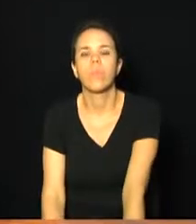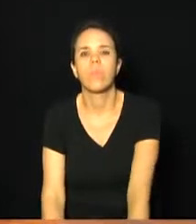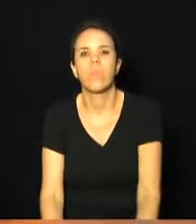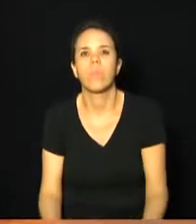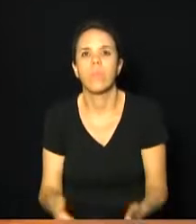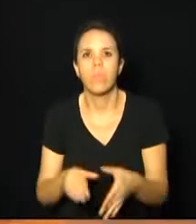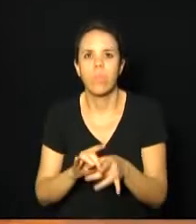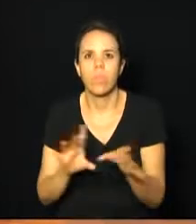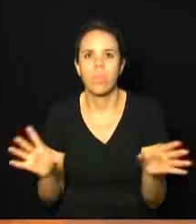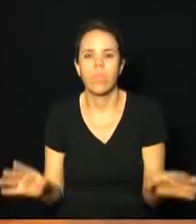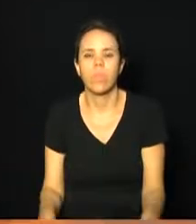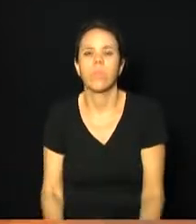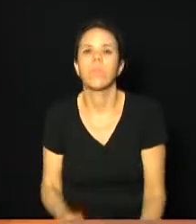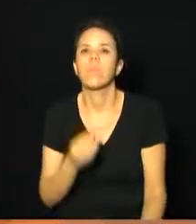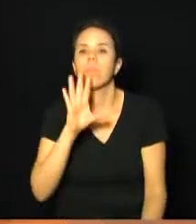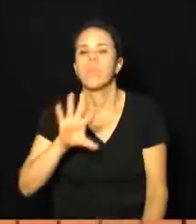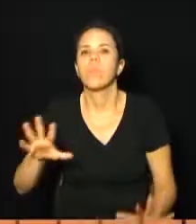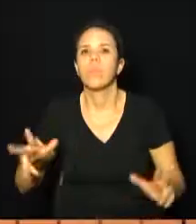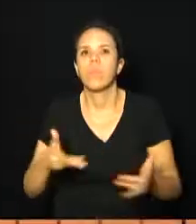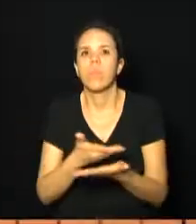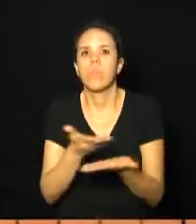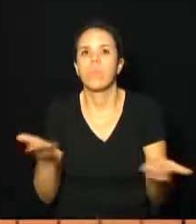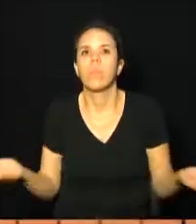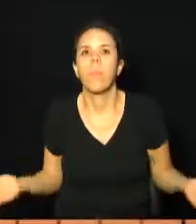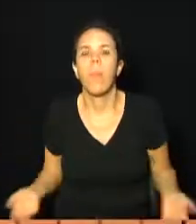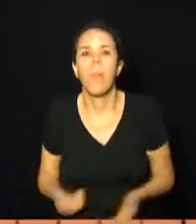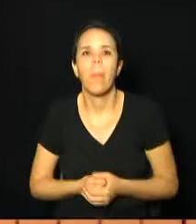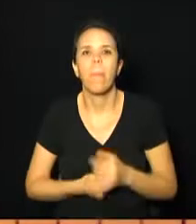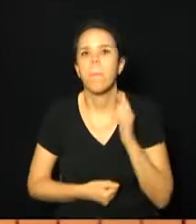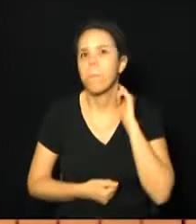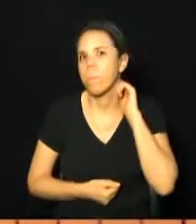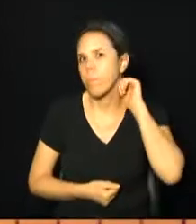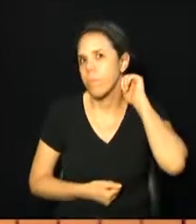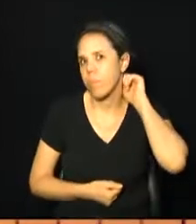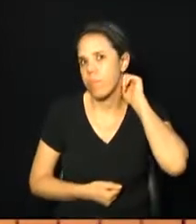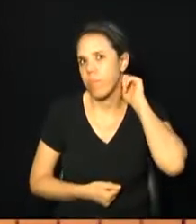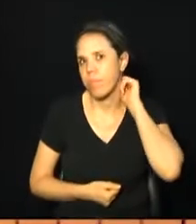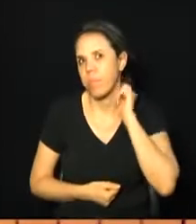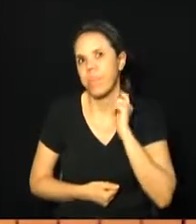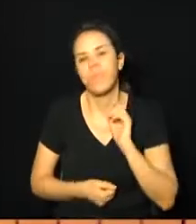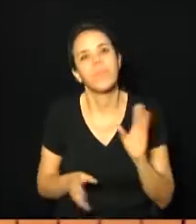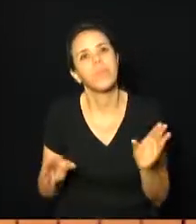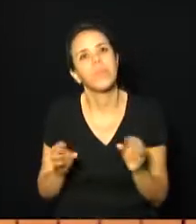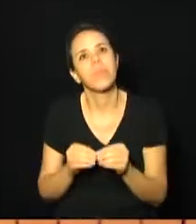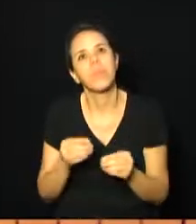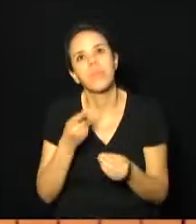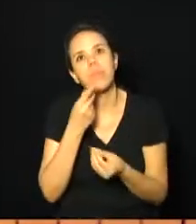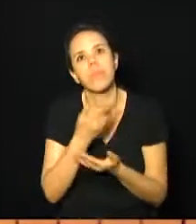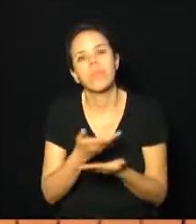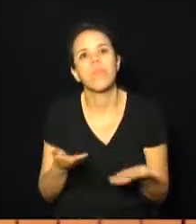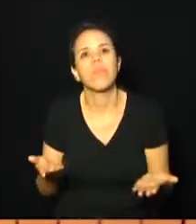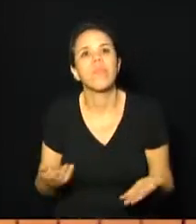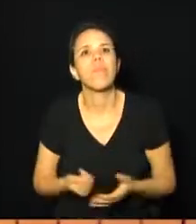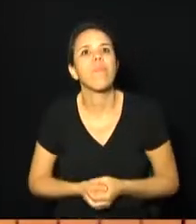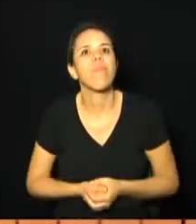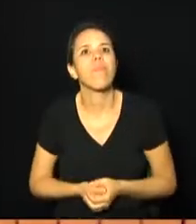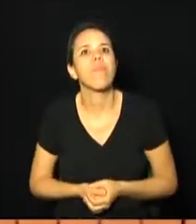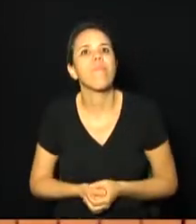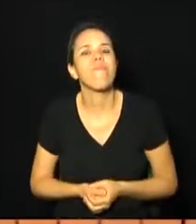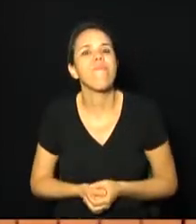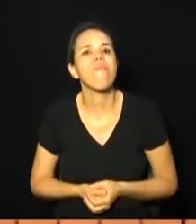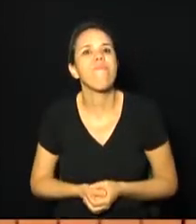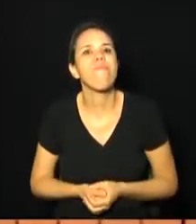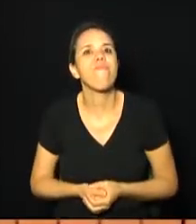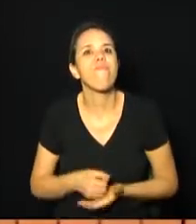vontade. Boa tarde a todos. Para dar um preâmbulo aí, o distrito